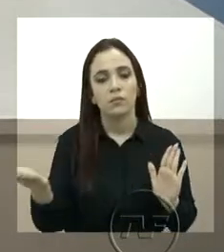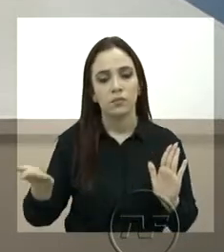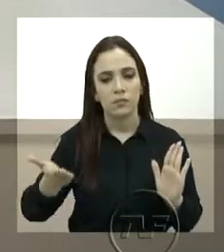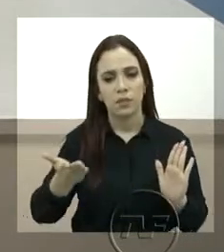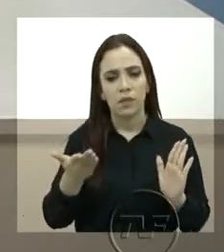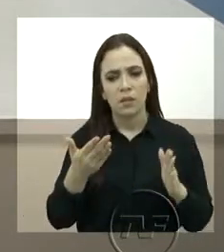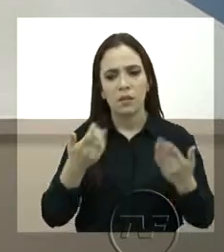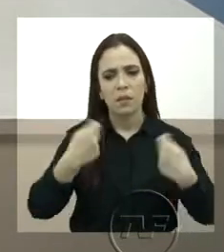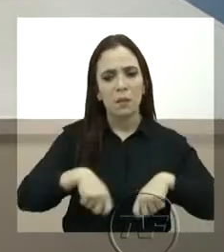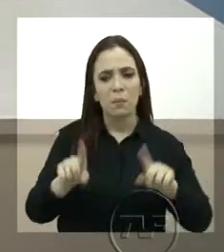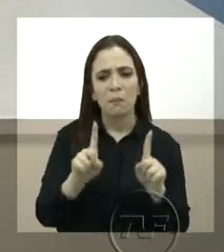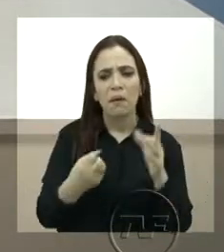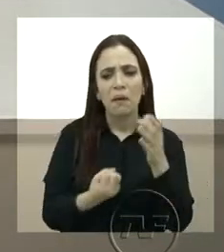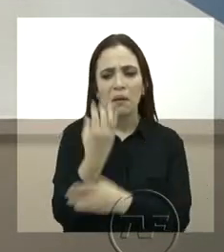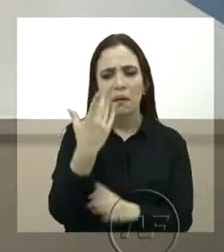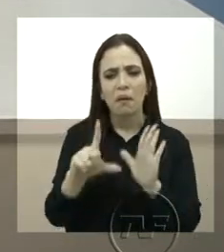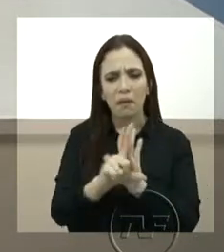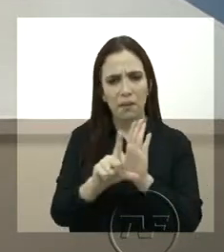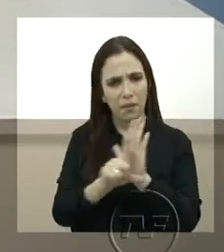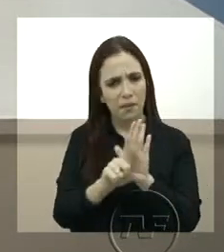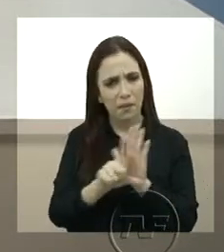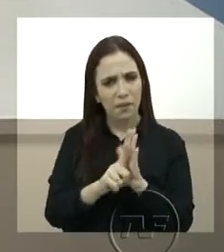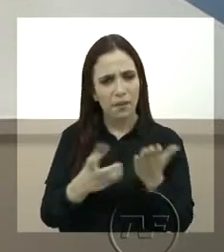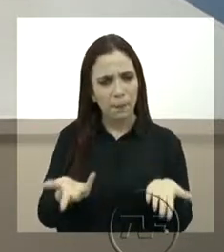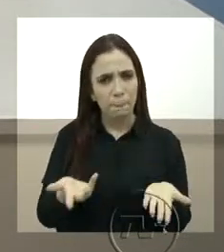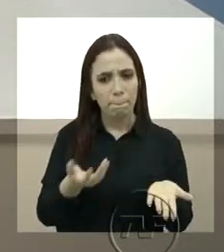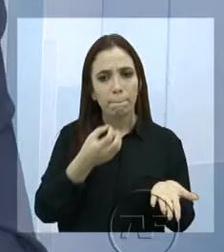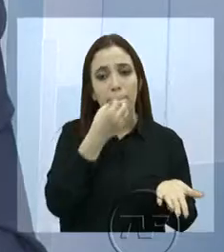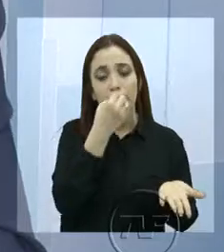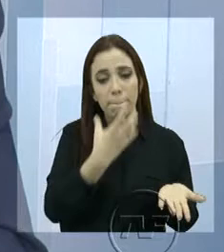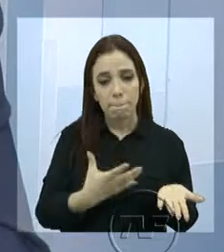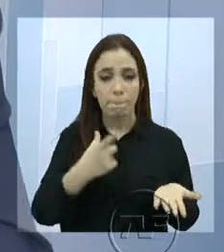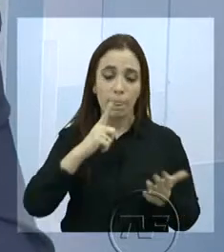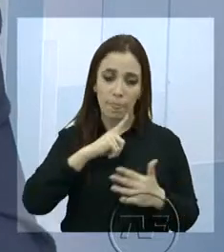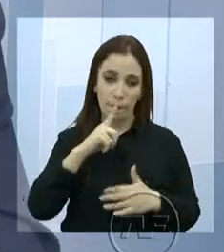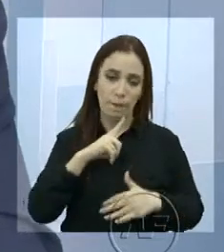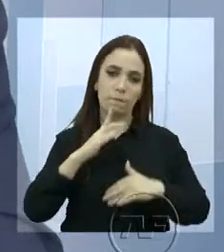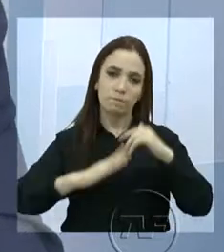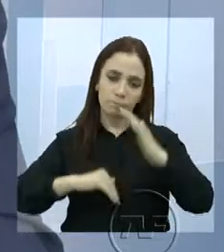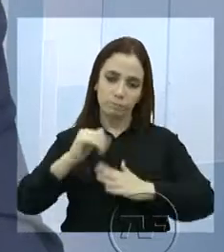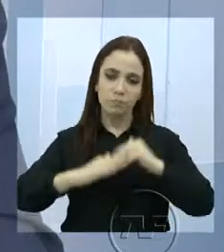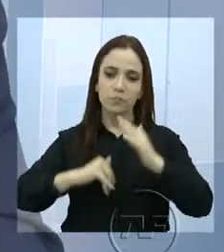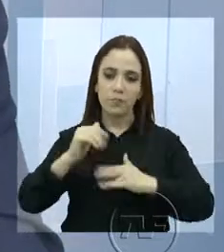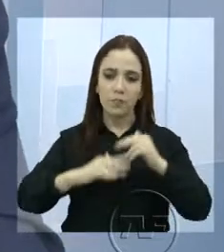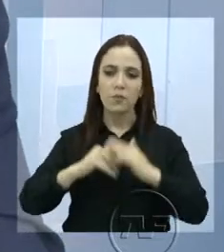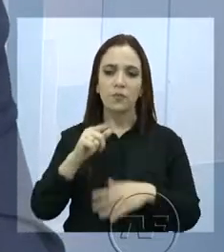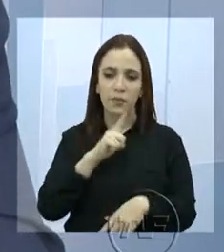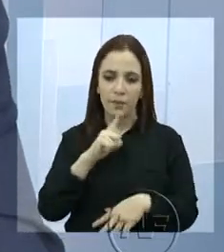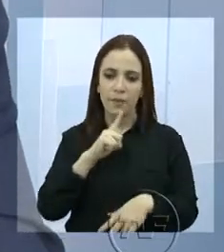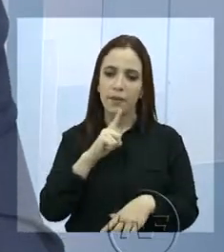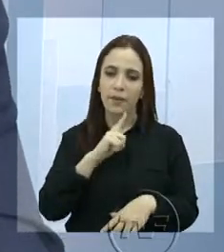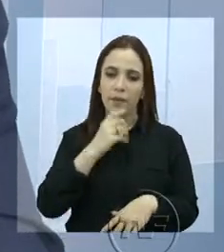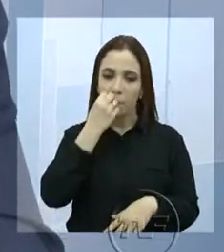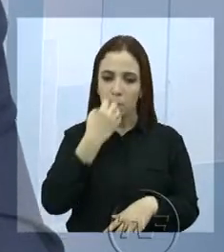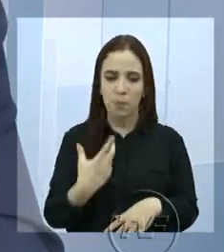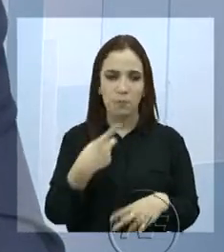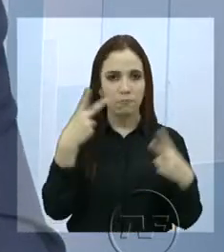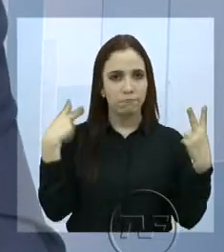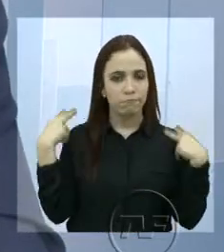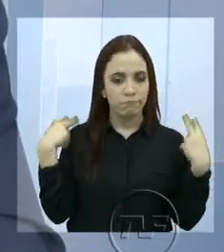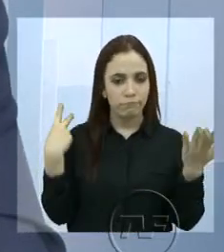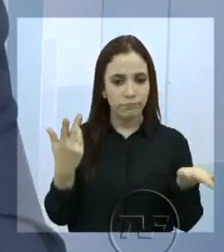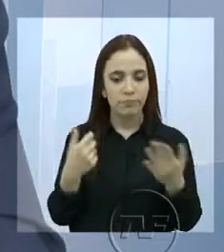necessário ter uma lei para estabelecer isso. Né? E que bom que ainda temos profissionais, e temos muitos. Foi